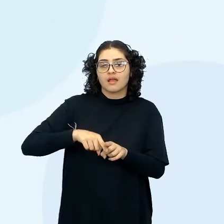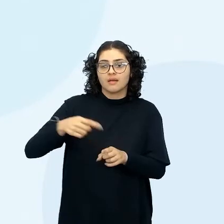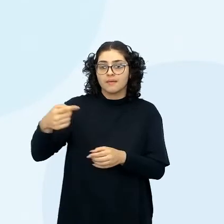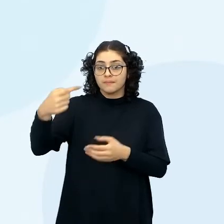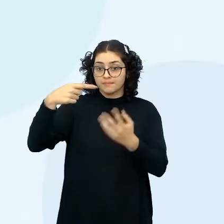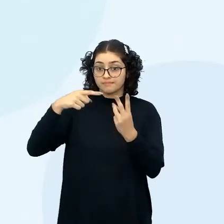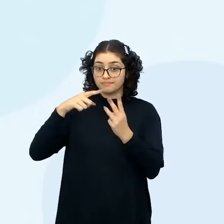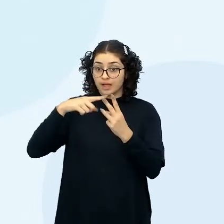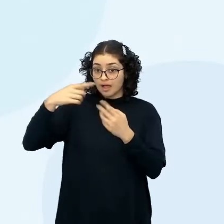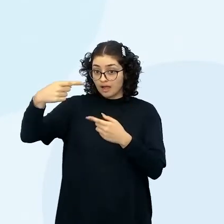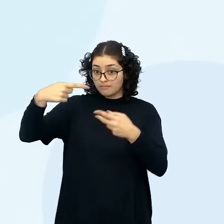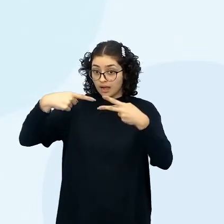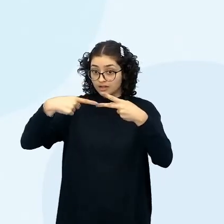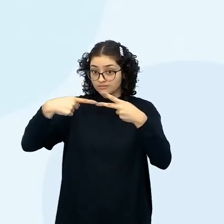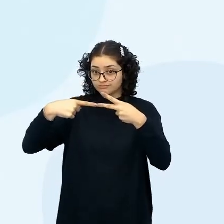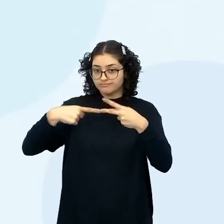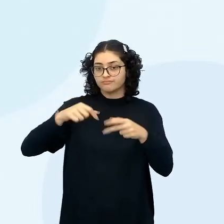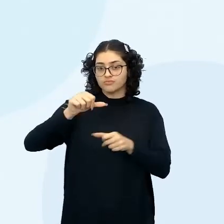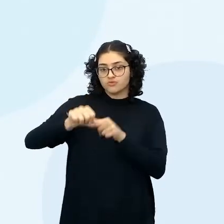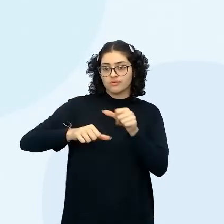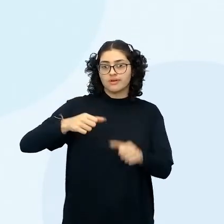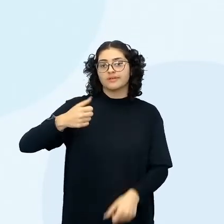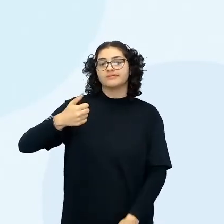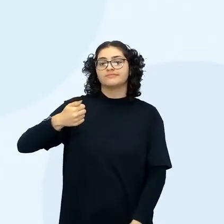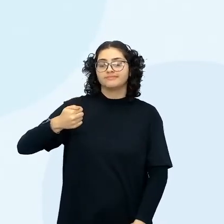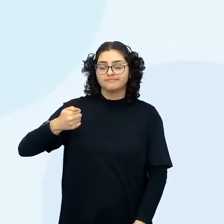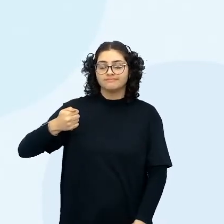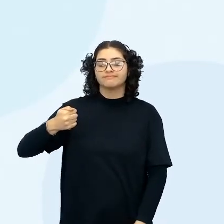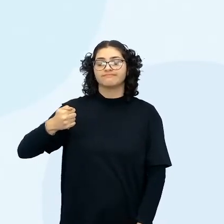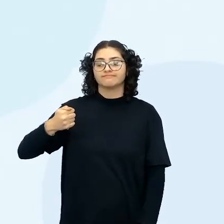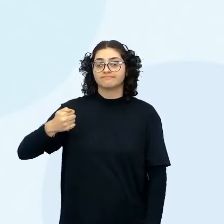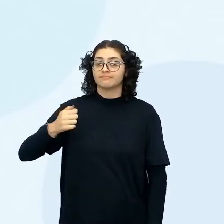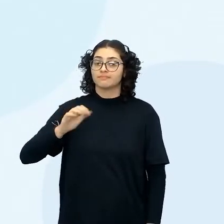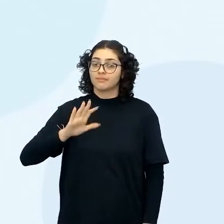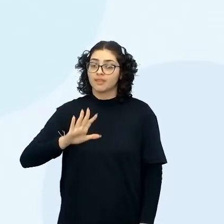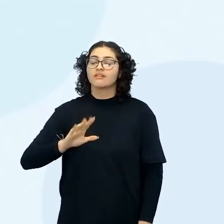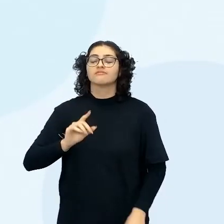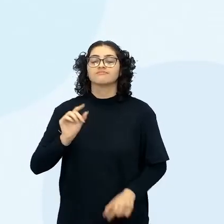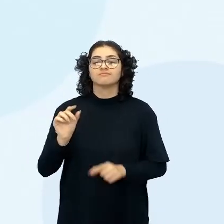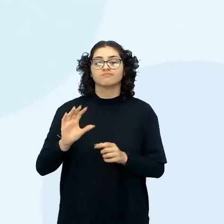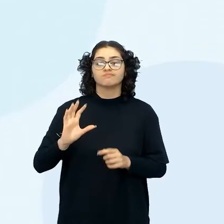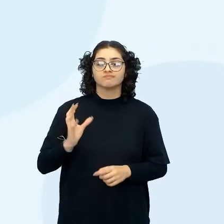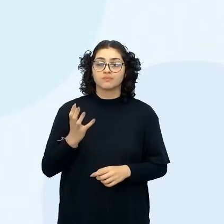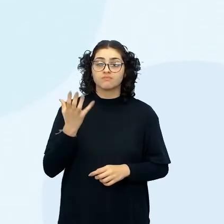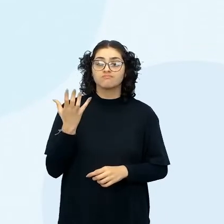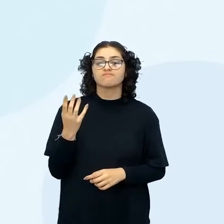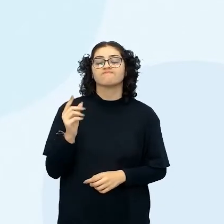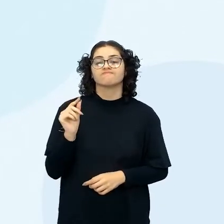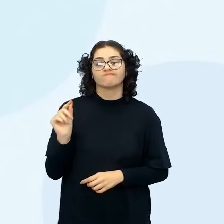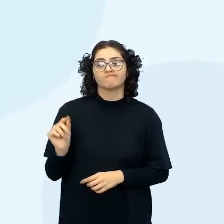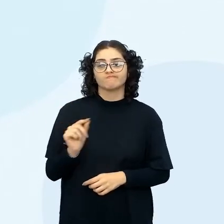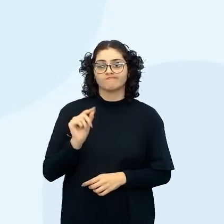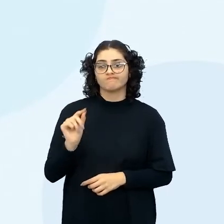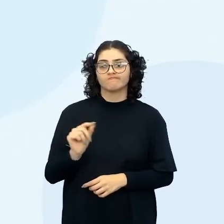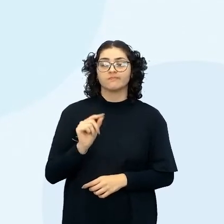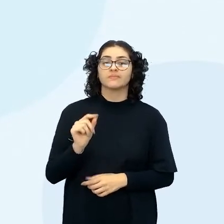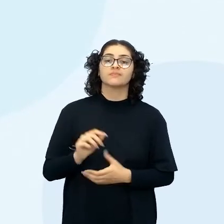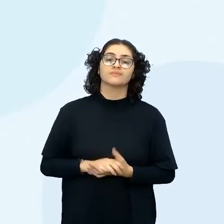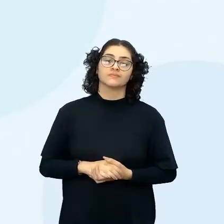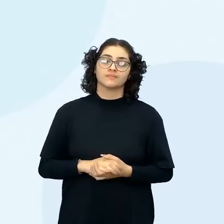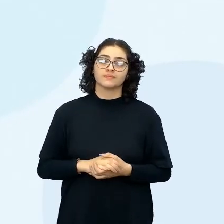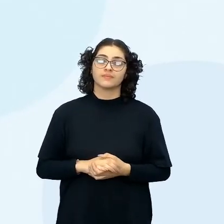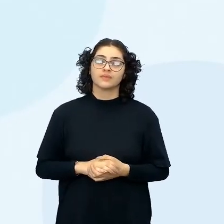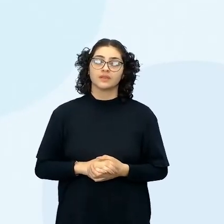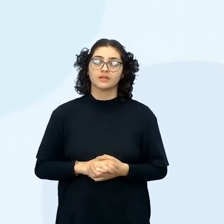de base da minha outra fita de DNA. A partir daí, eu vou ter a formação de um